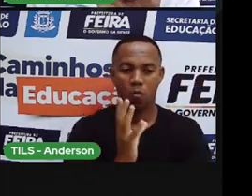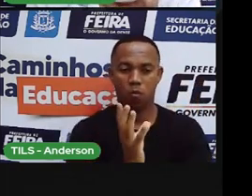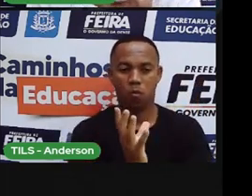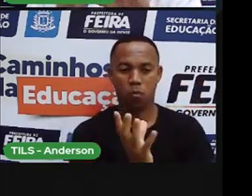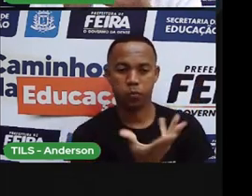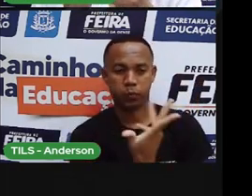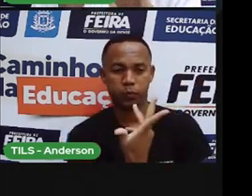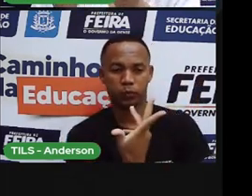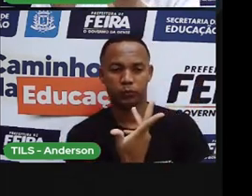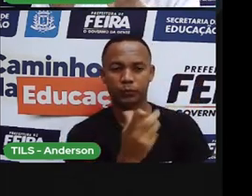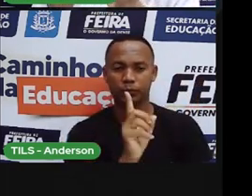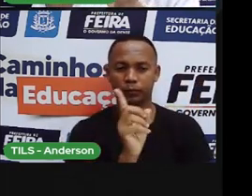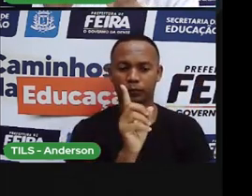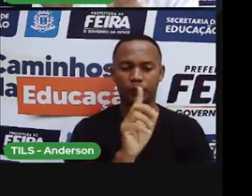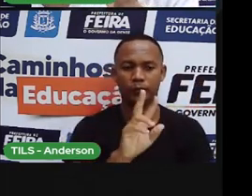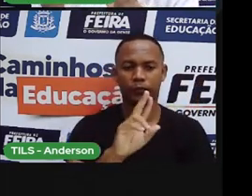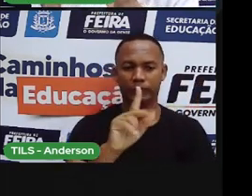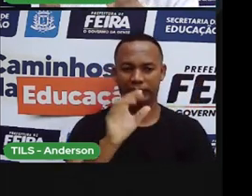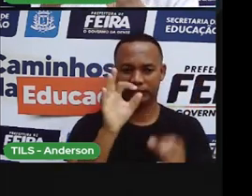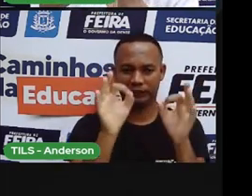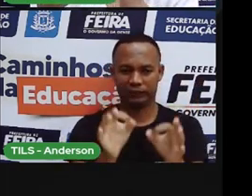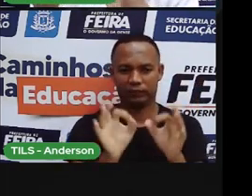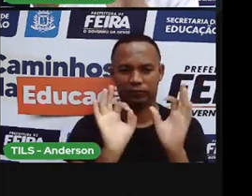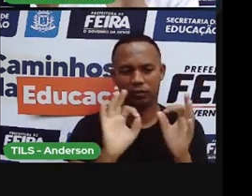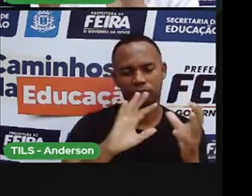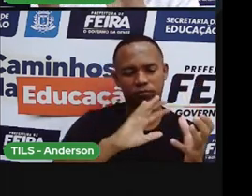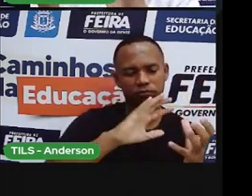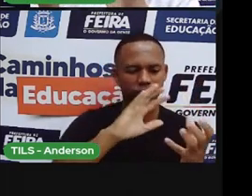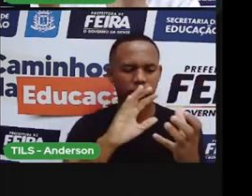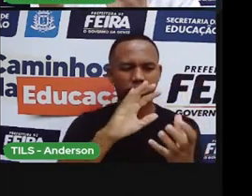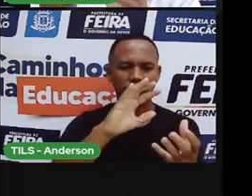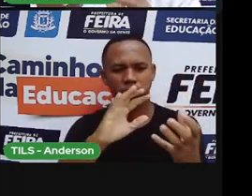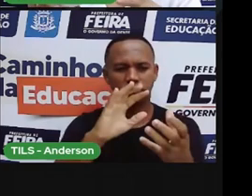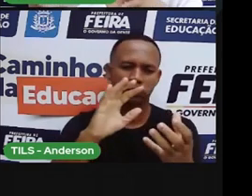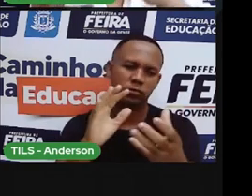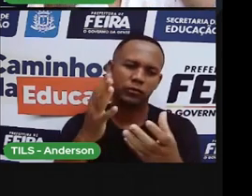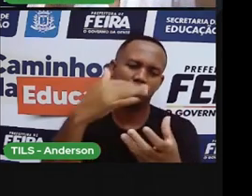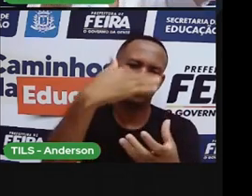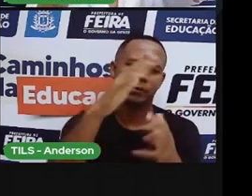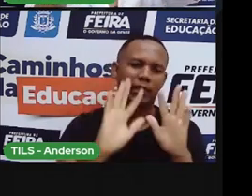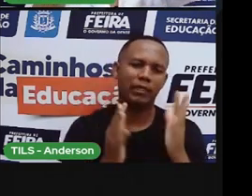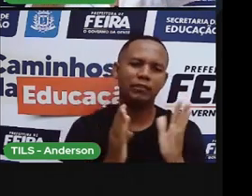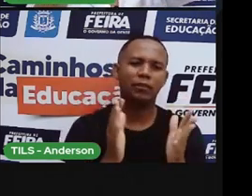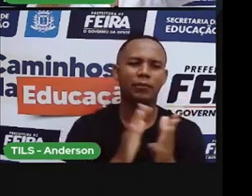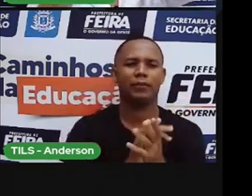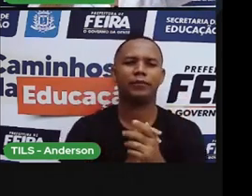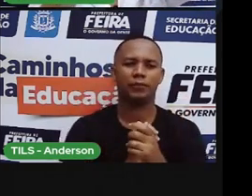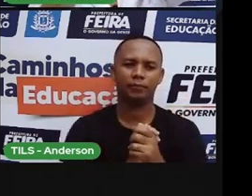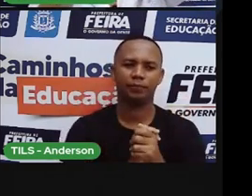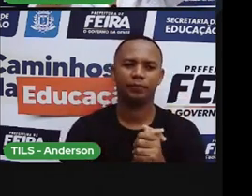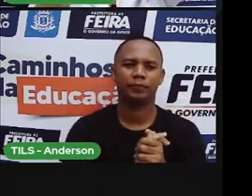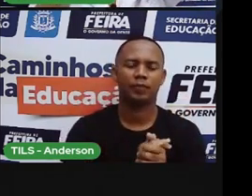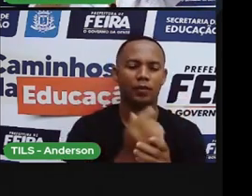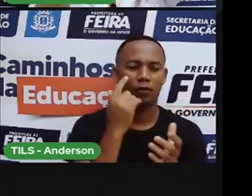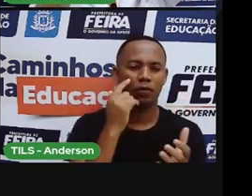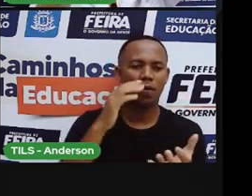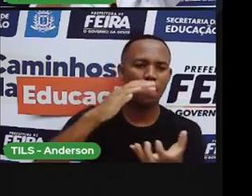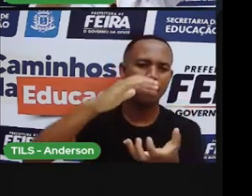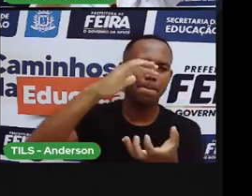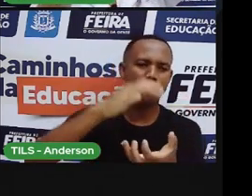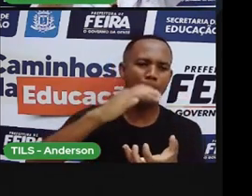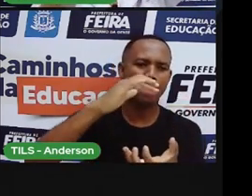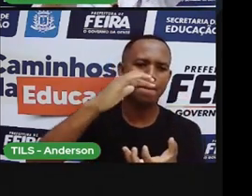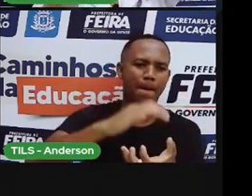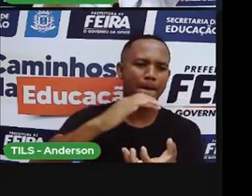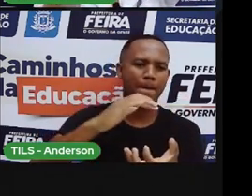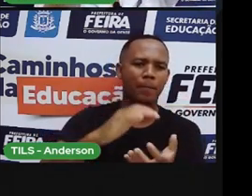esse formato exato, né? A gente vai ver isso aqui durante as aulas, que na verdade ela é achatada, e é como